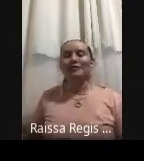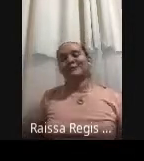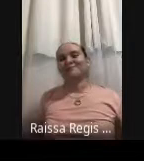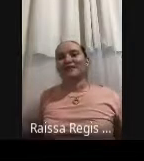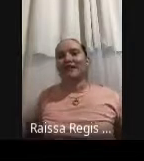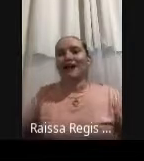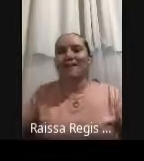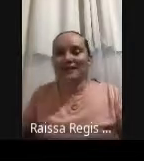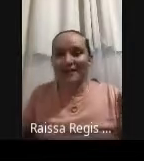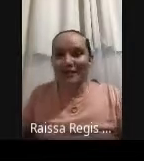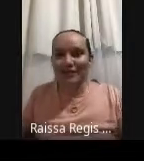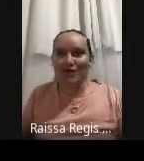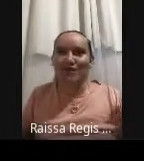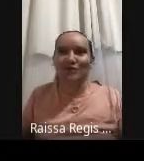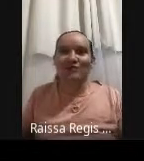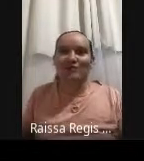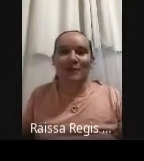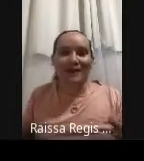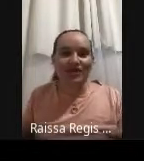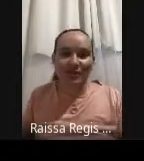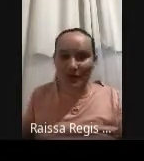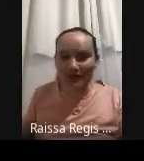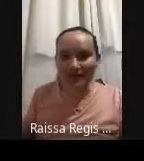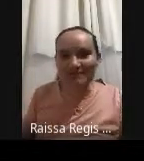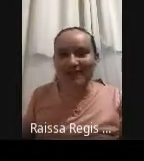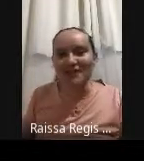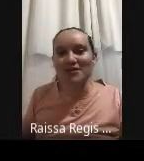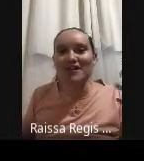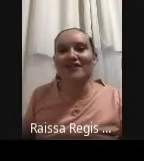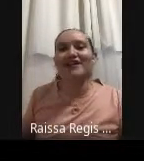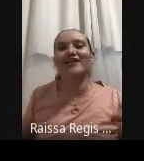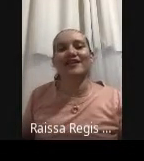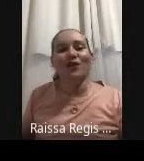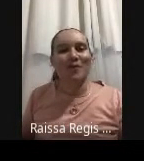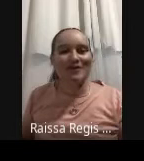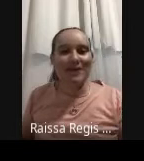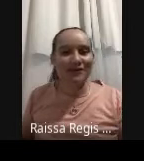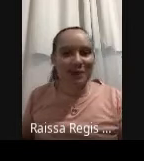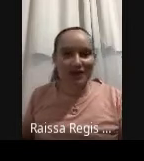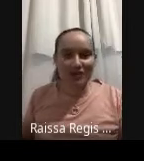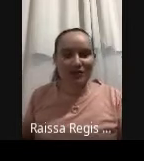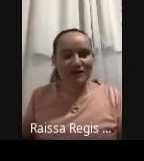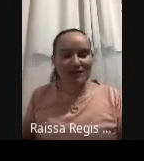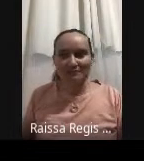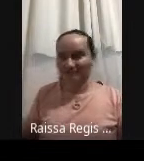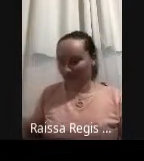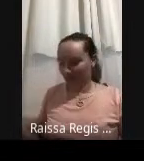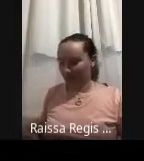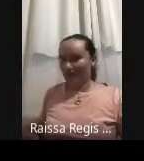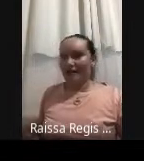vou apresentar para vocês uma parte teórica e depois ele vai começar a parte prática da